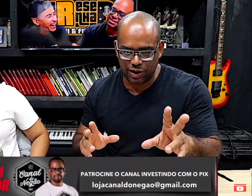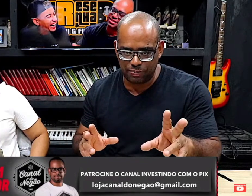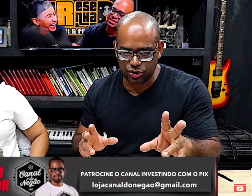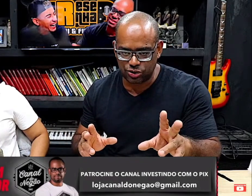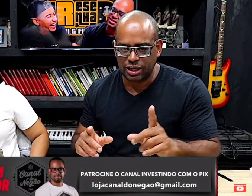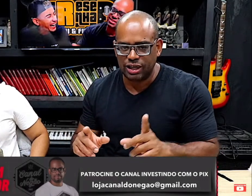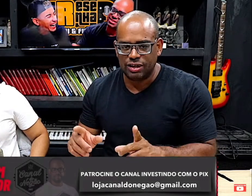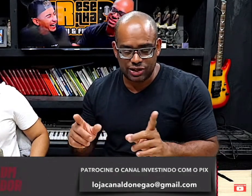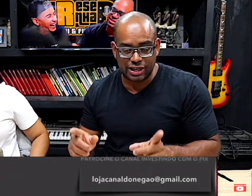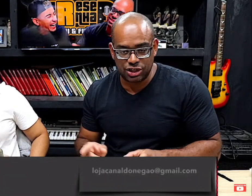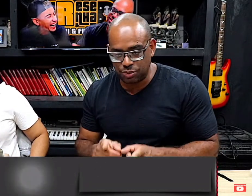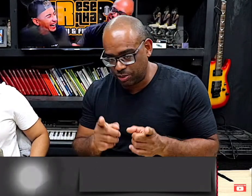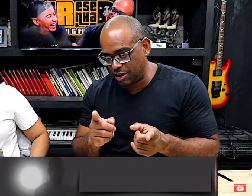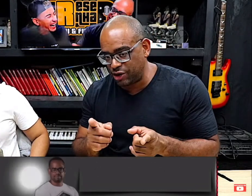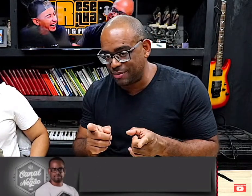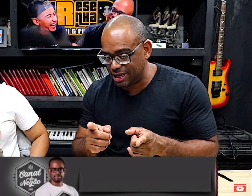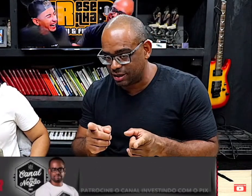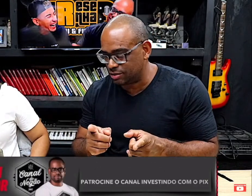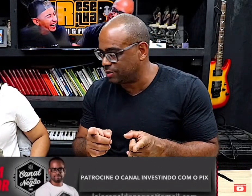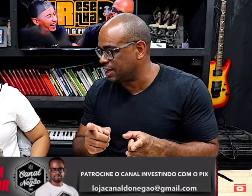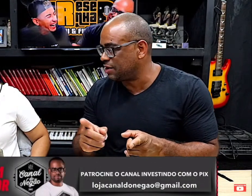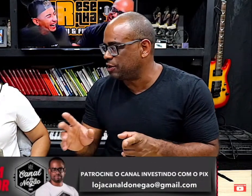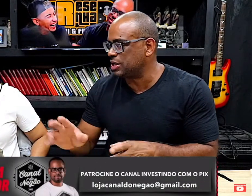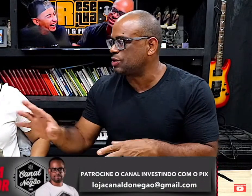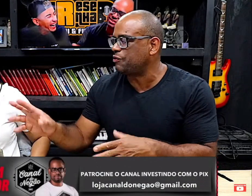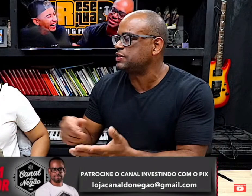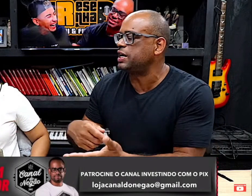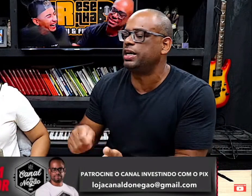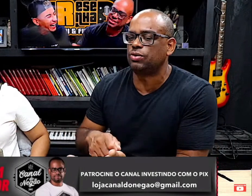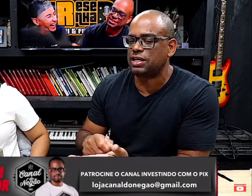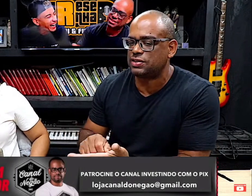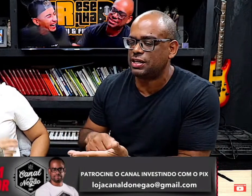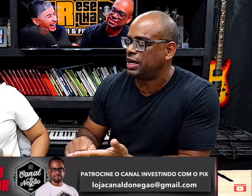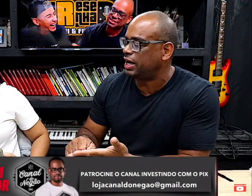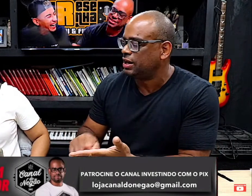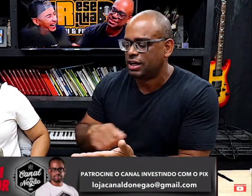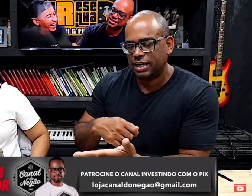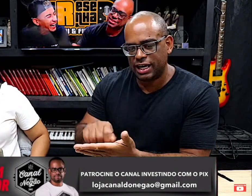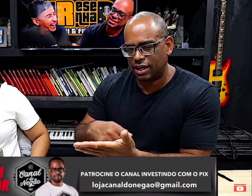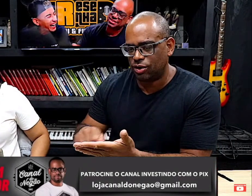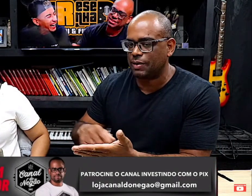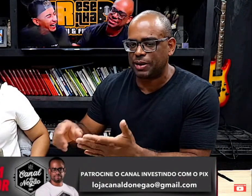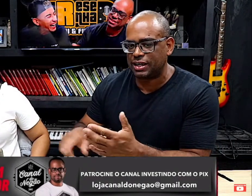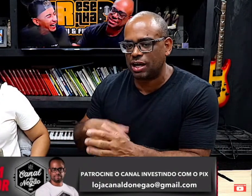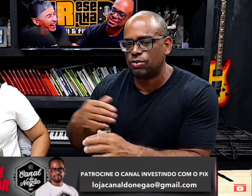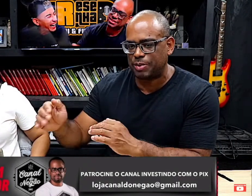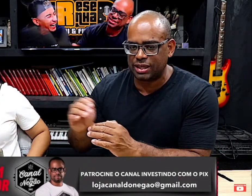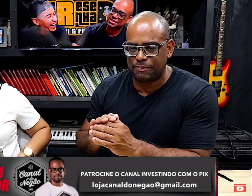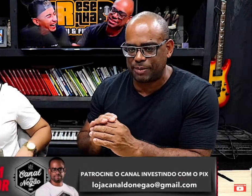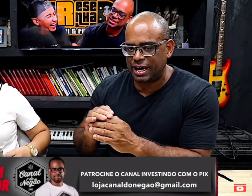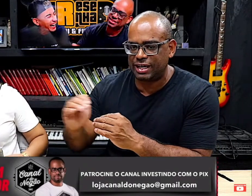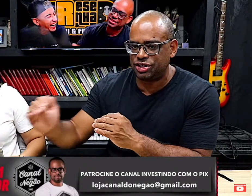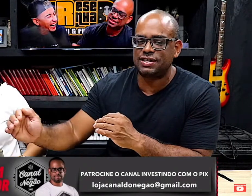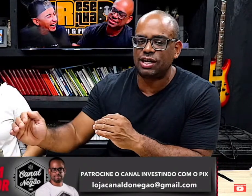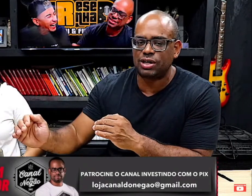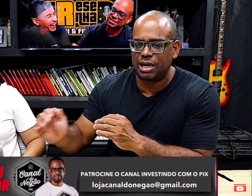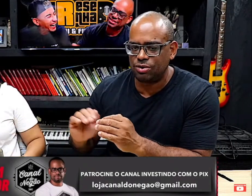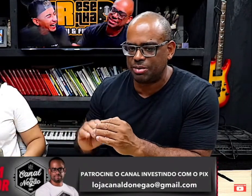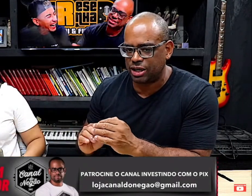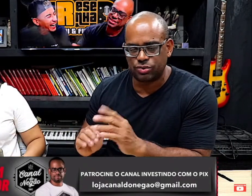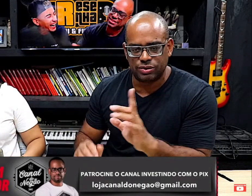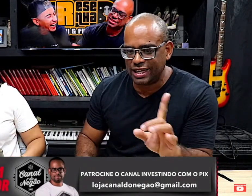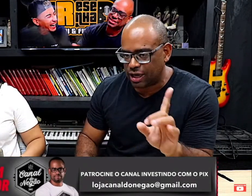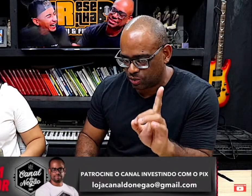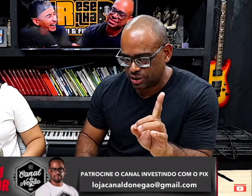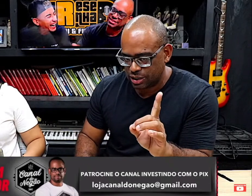nem na triagem, quando você vai no posto, você é atendido por uma enfermeira. Não é? Porque a enfermeira só fala assim, aí nego, o você tem? E ela anota pra agilizar o